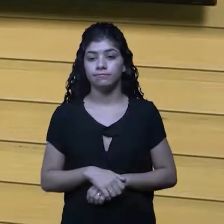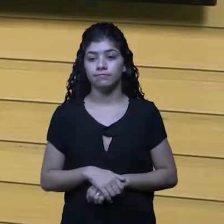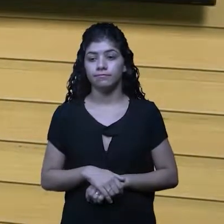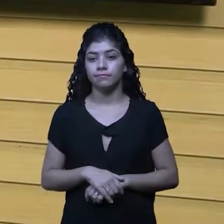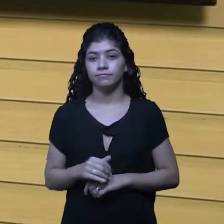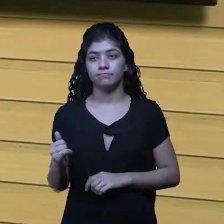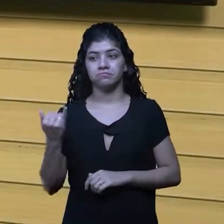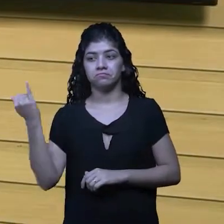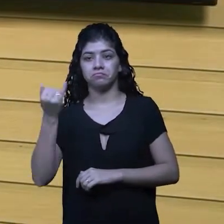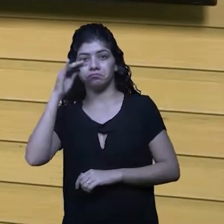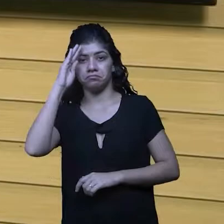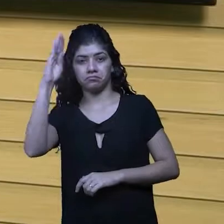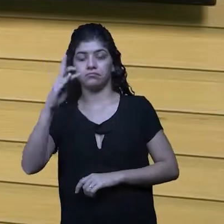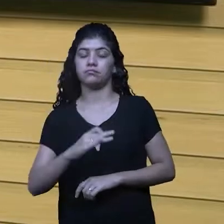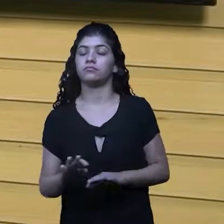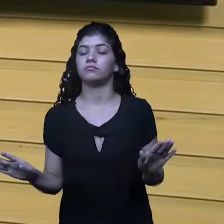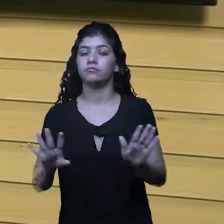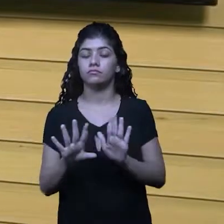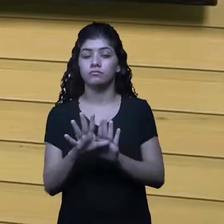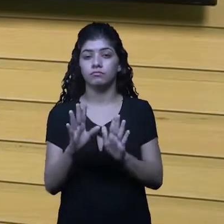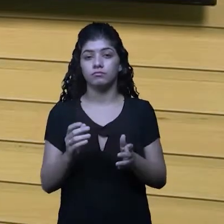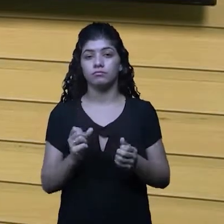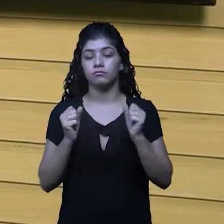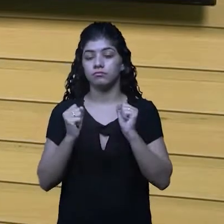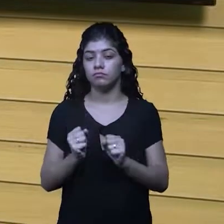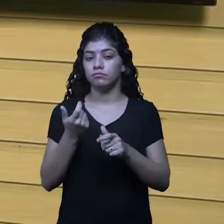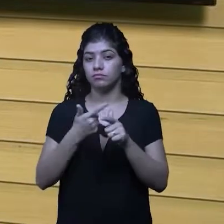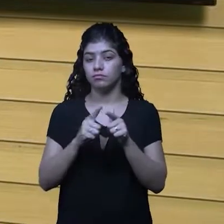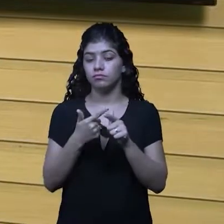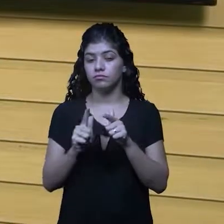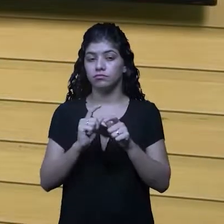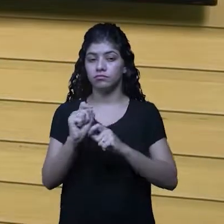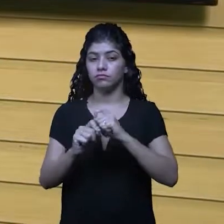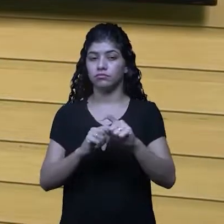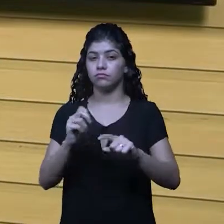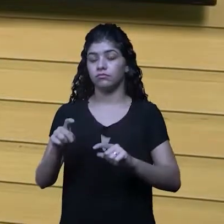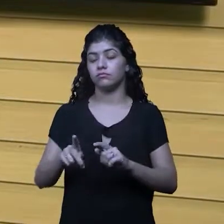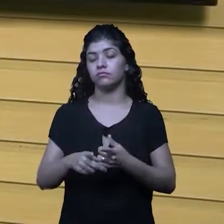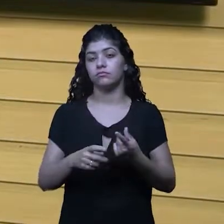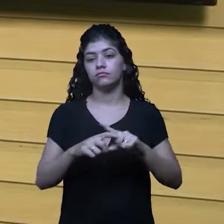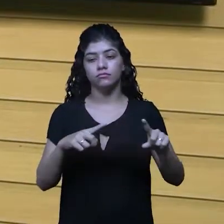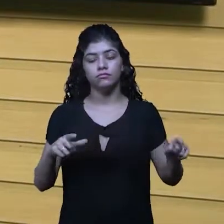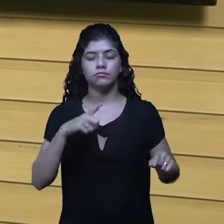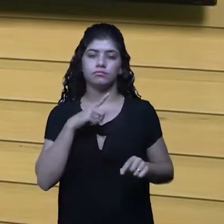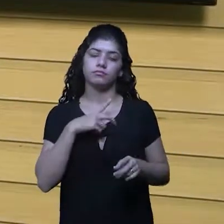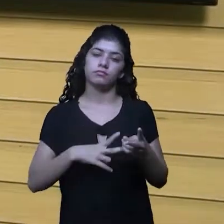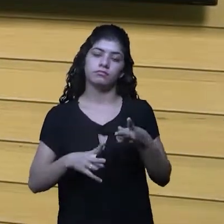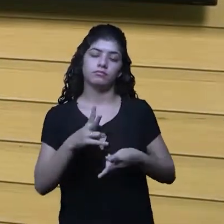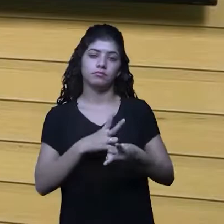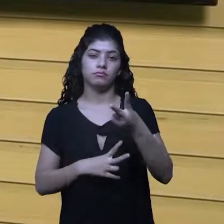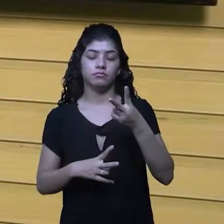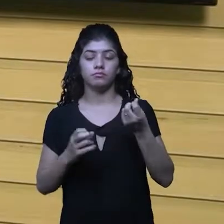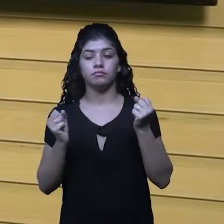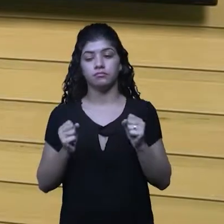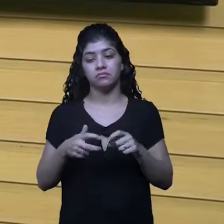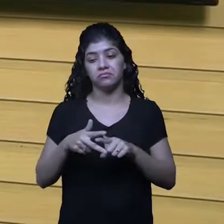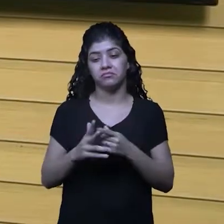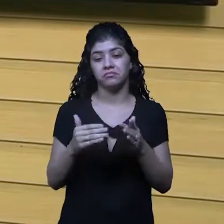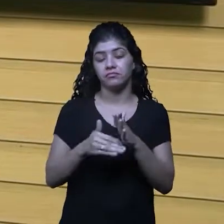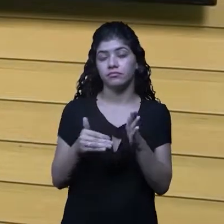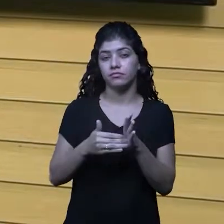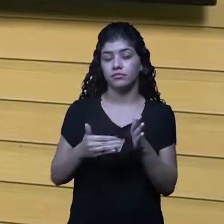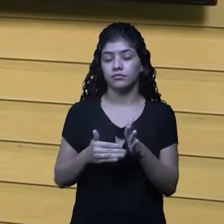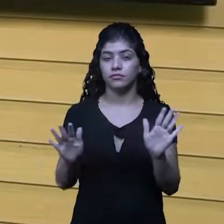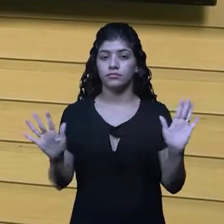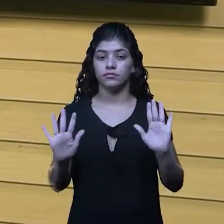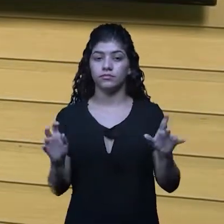decisivo nas medidas. Pode ser os erros mínimos que sejam, mas sempre vai ter. Ele pode não interferir no